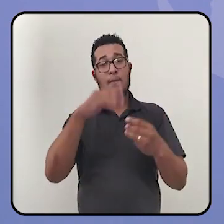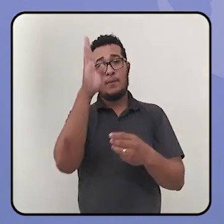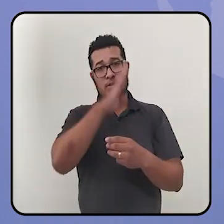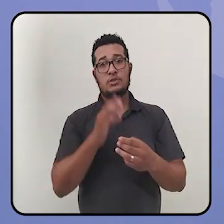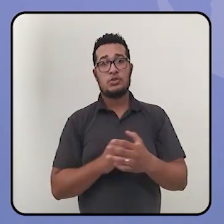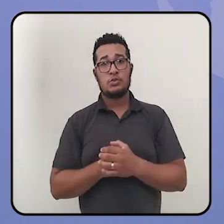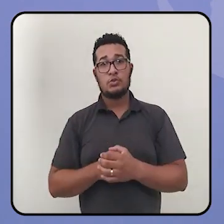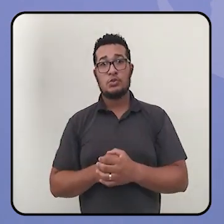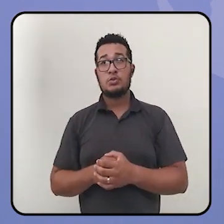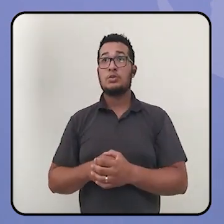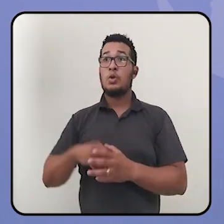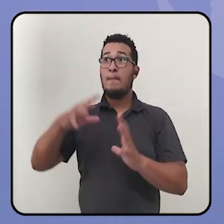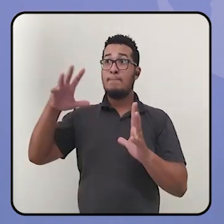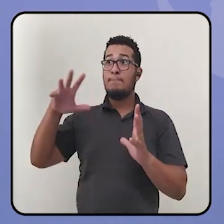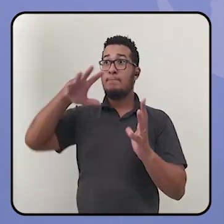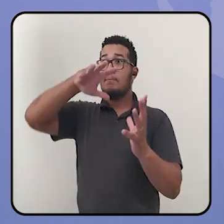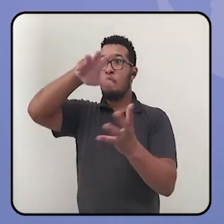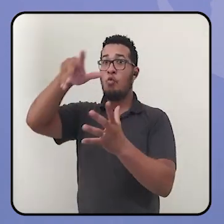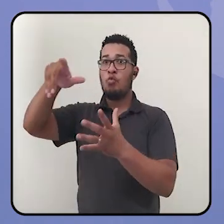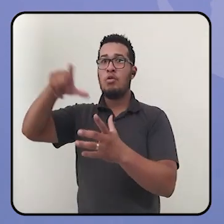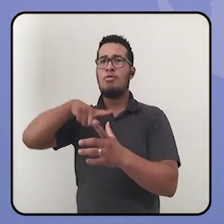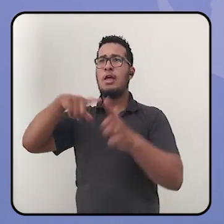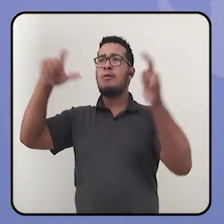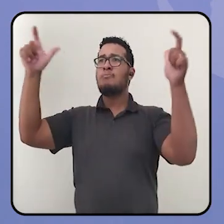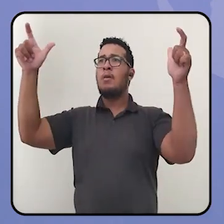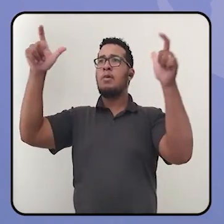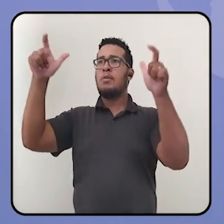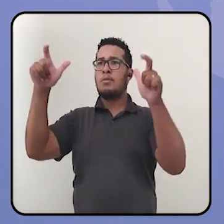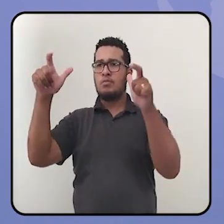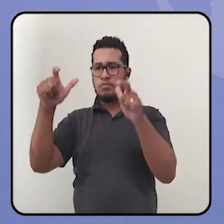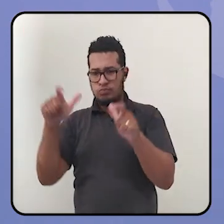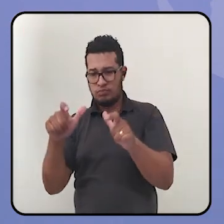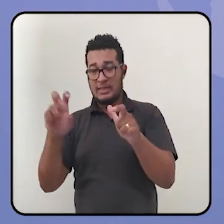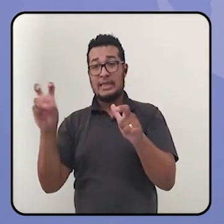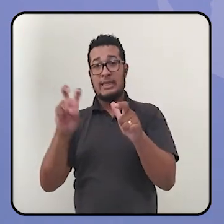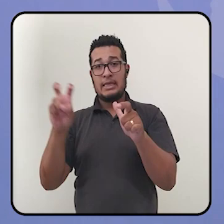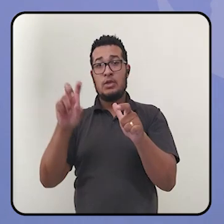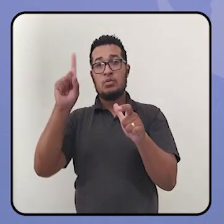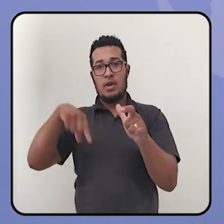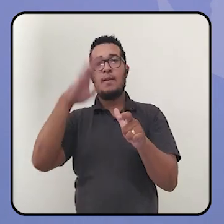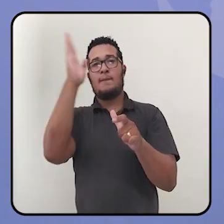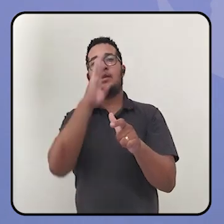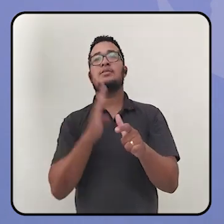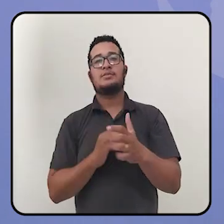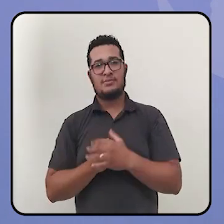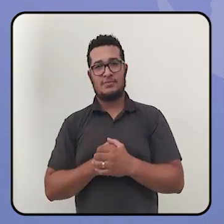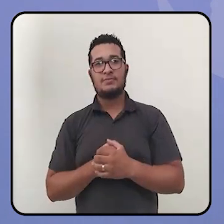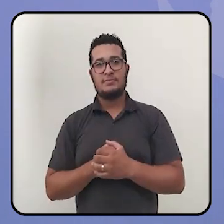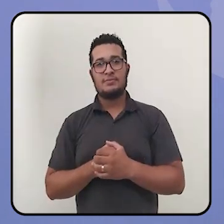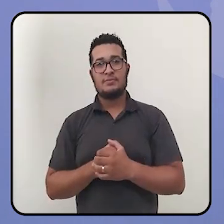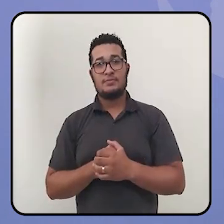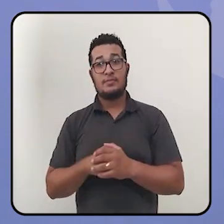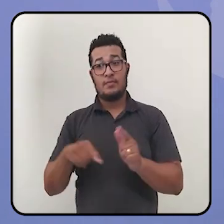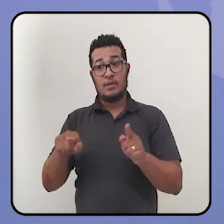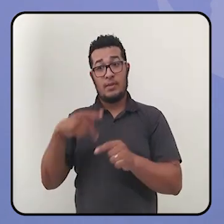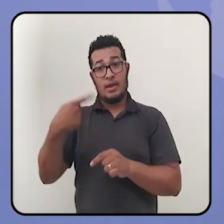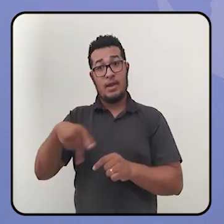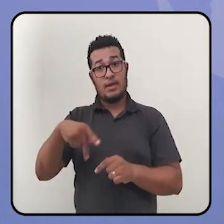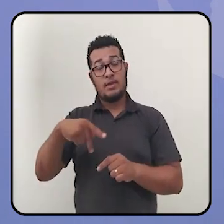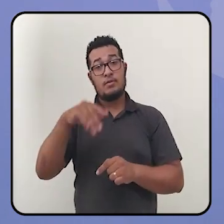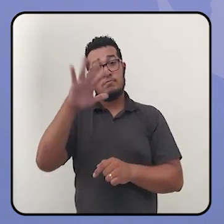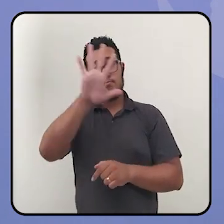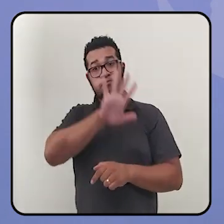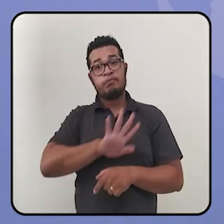material, ele acabava produzindo o cal, e este cal era utilizado nas residências antigas aqui no